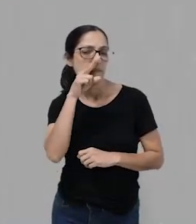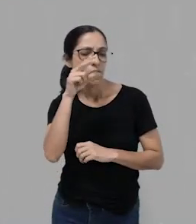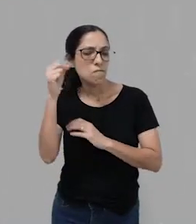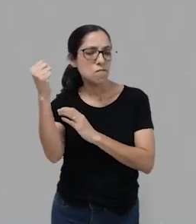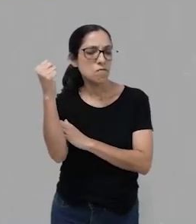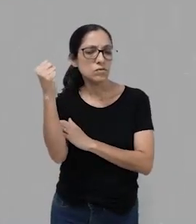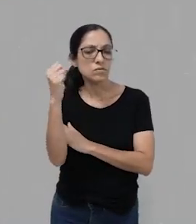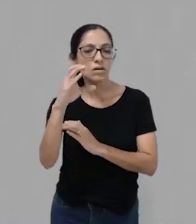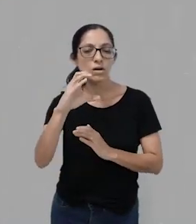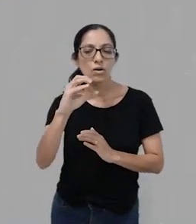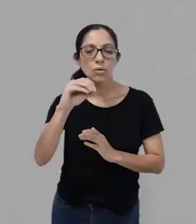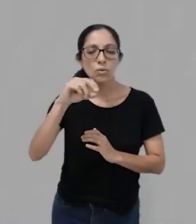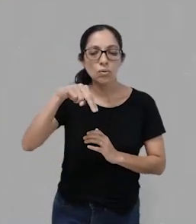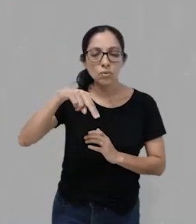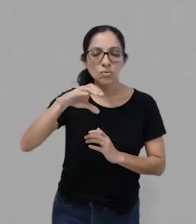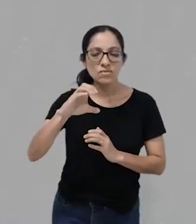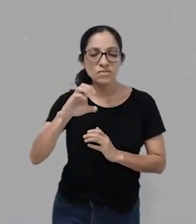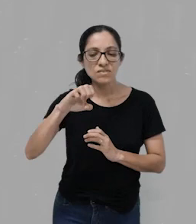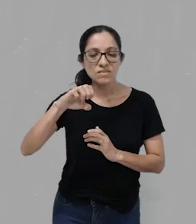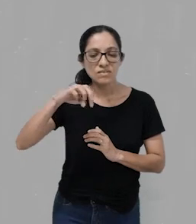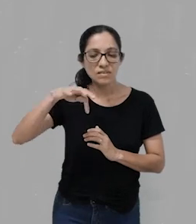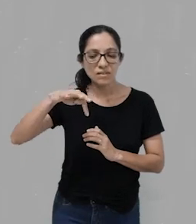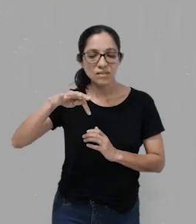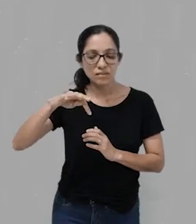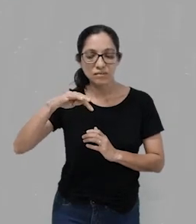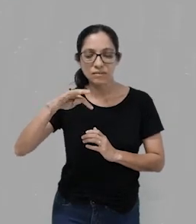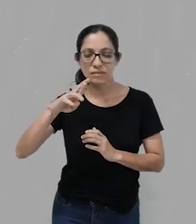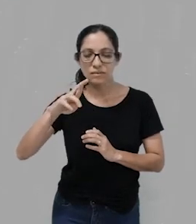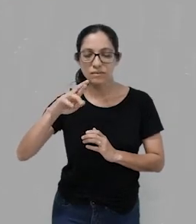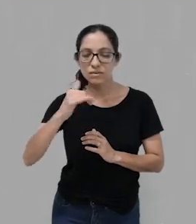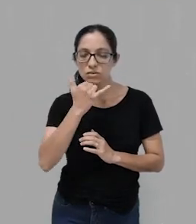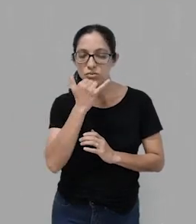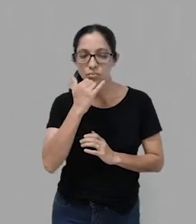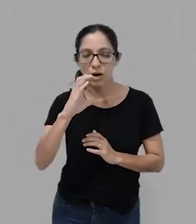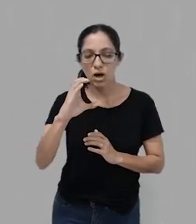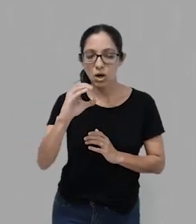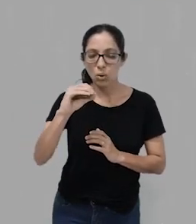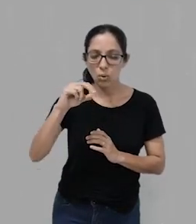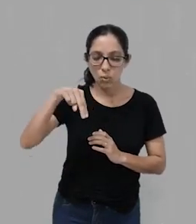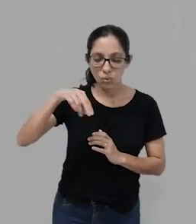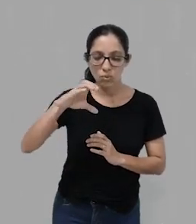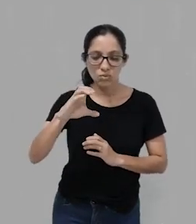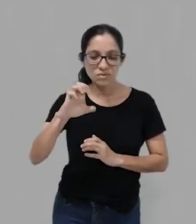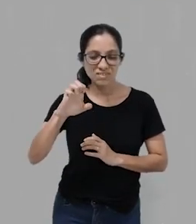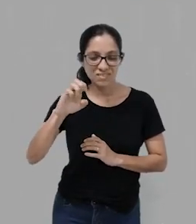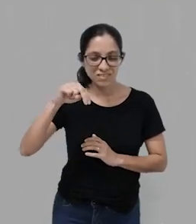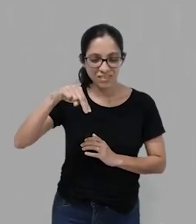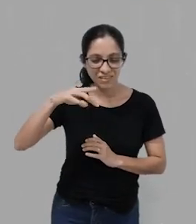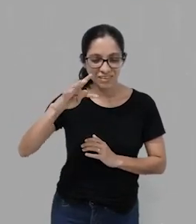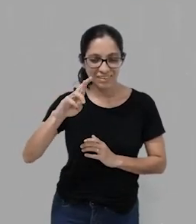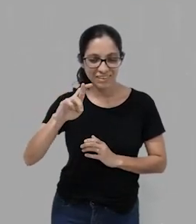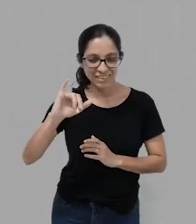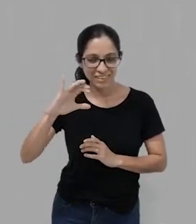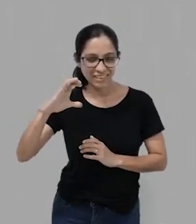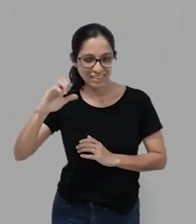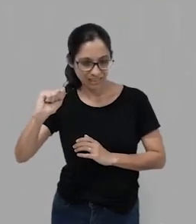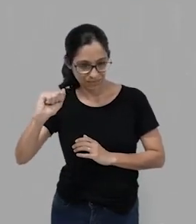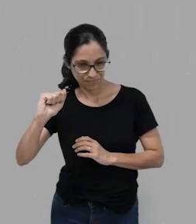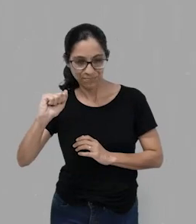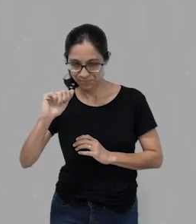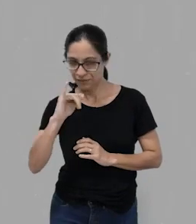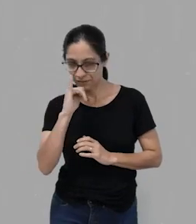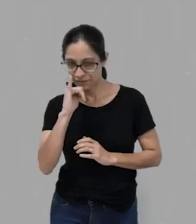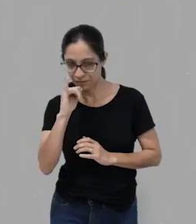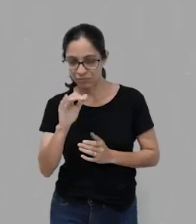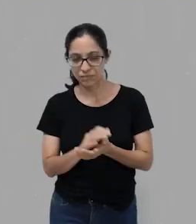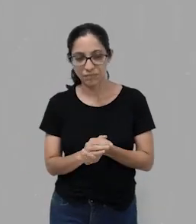há contração do músculo. Por exemplo, é o que eu posso mostrar para vocês aqui. Eu não posso nem me mexer muito aqui. Mas,